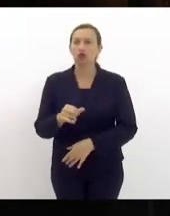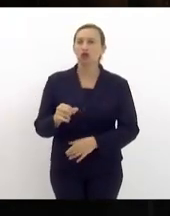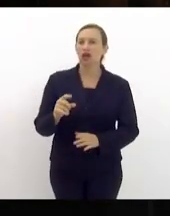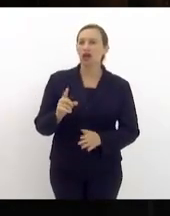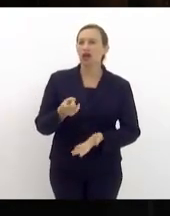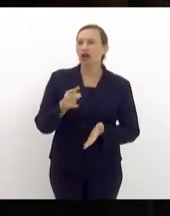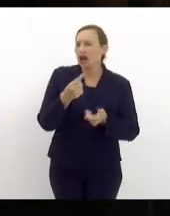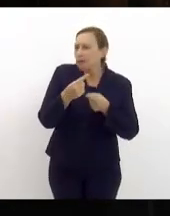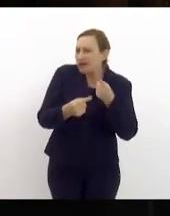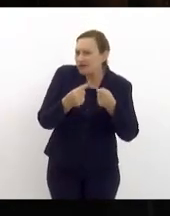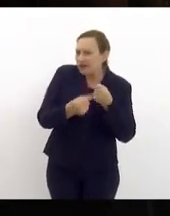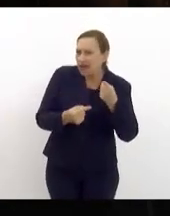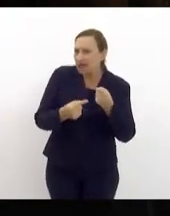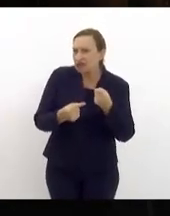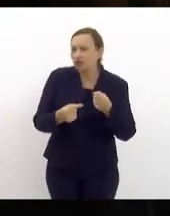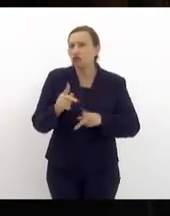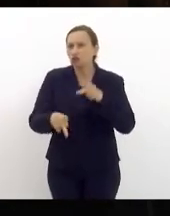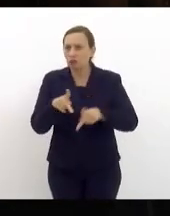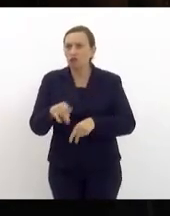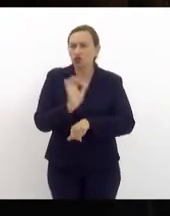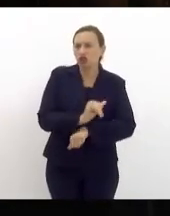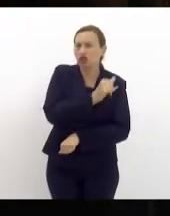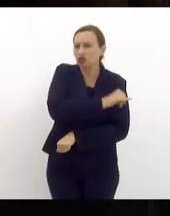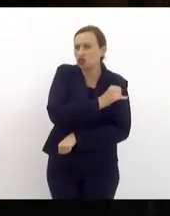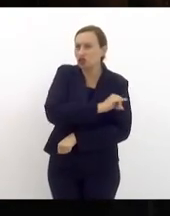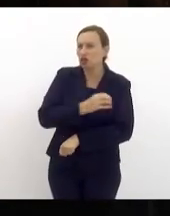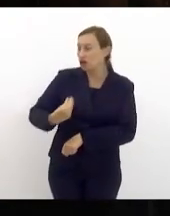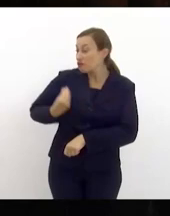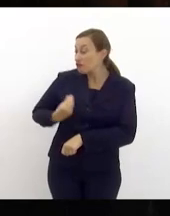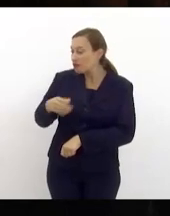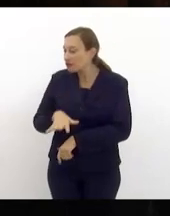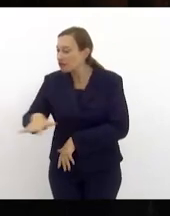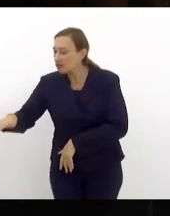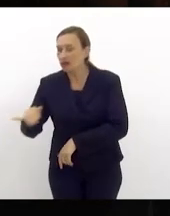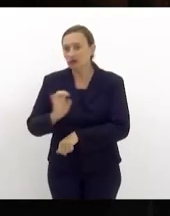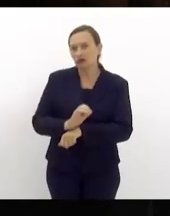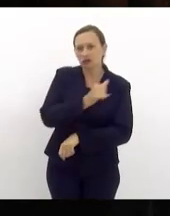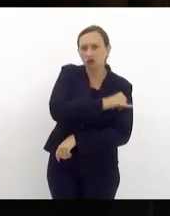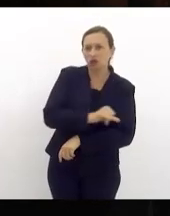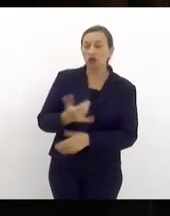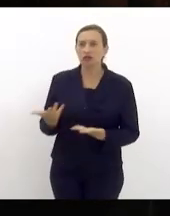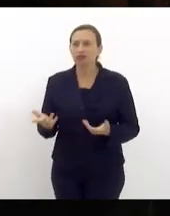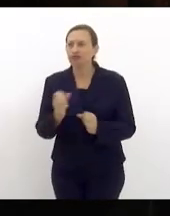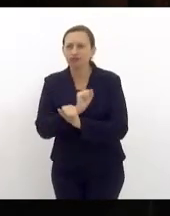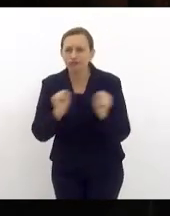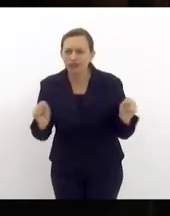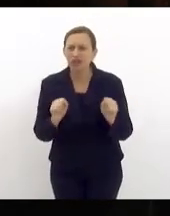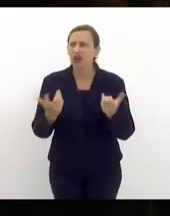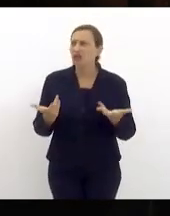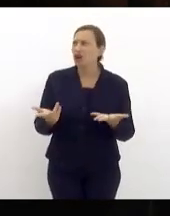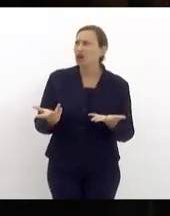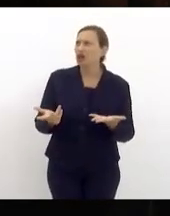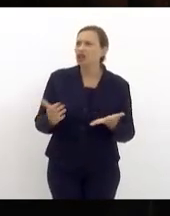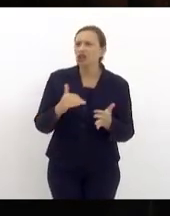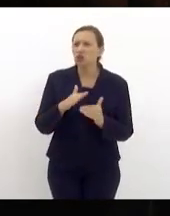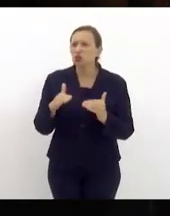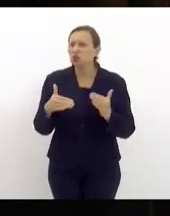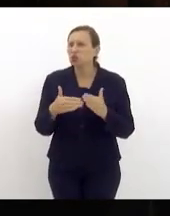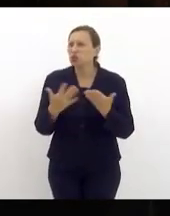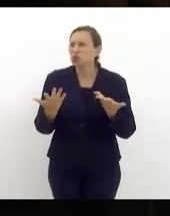da população do Rio de Janeiro vivendo em favelas no Rio de Janeiro, e não é possível que haja toda